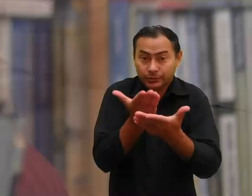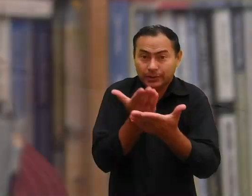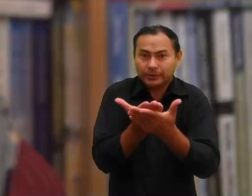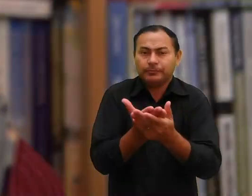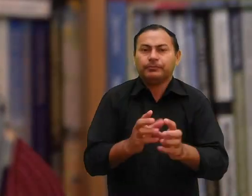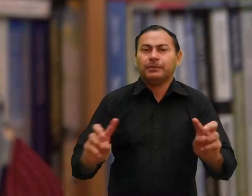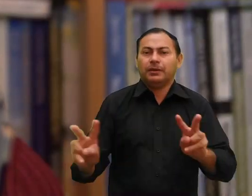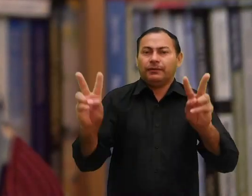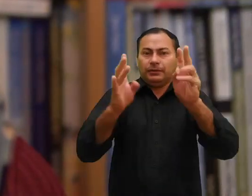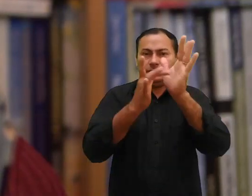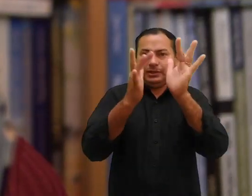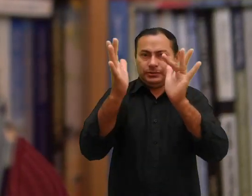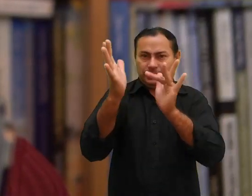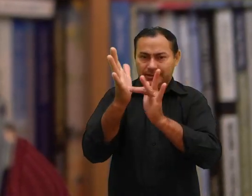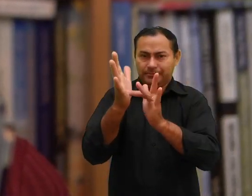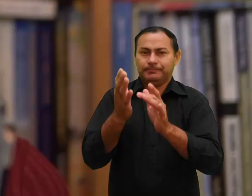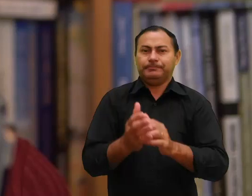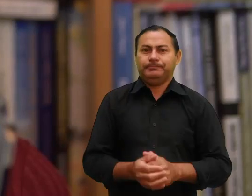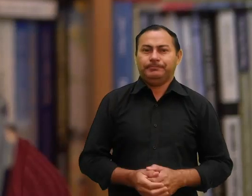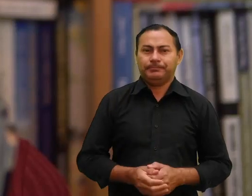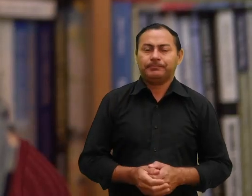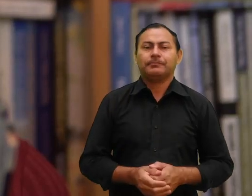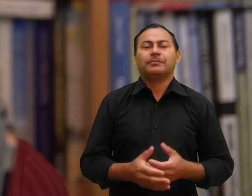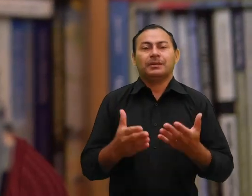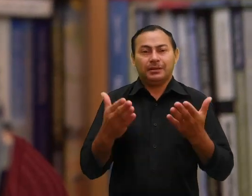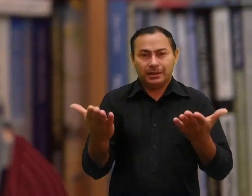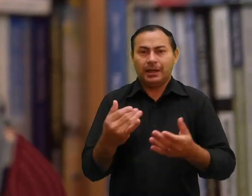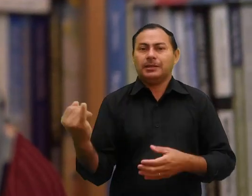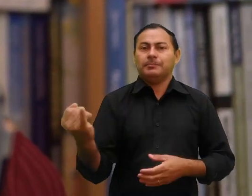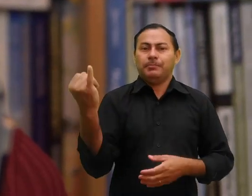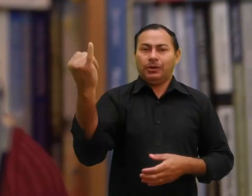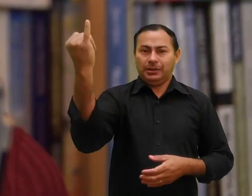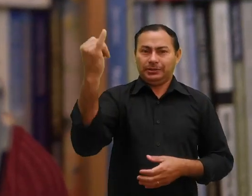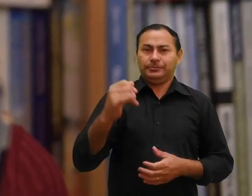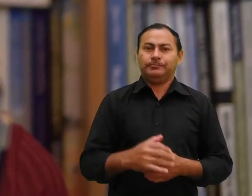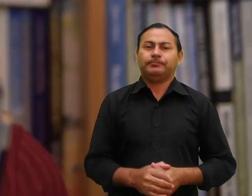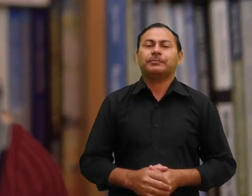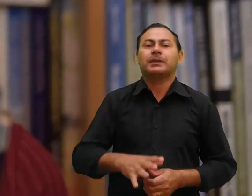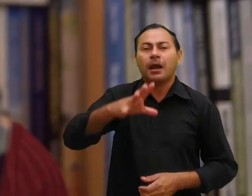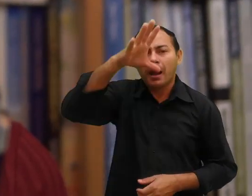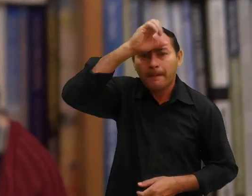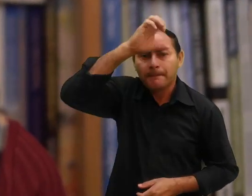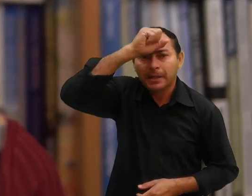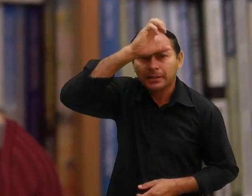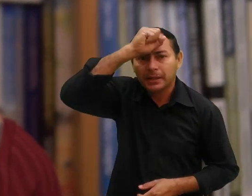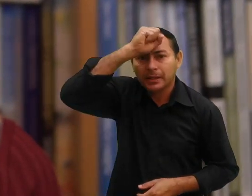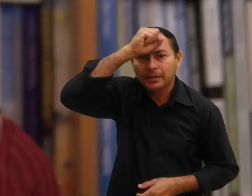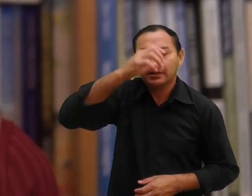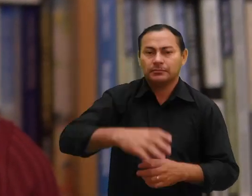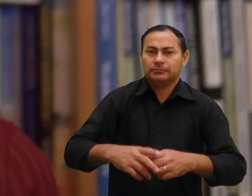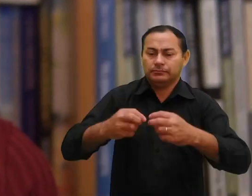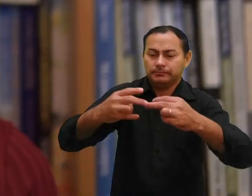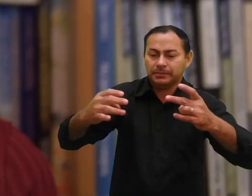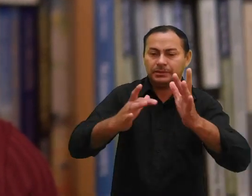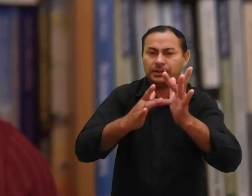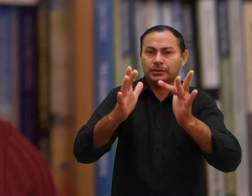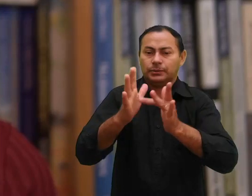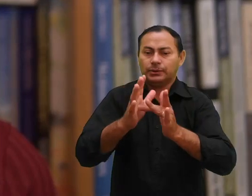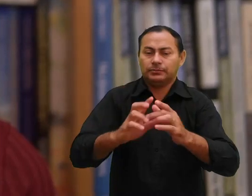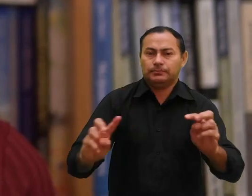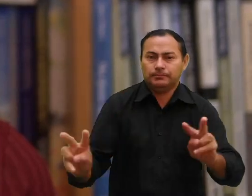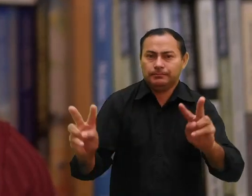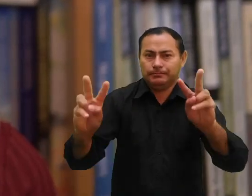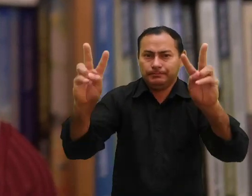estudando os valores de Jesus Cristo. E é muito importante aprendermos sobre as coisas que